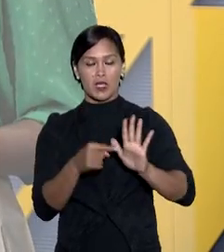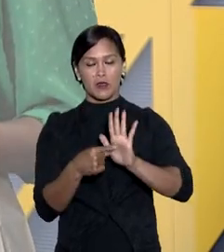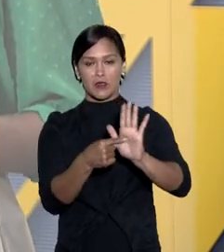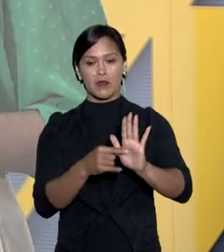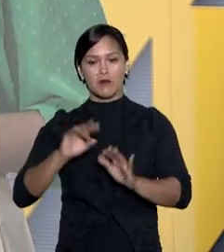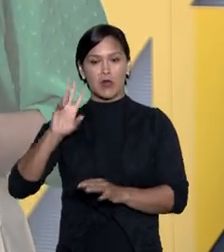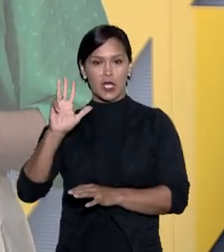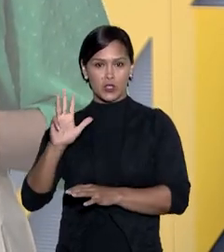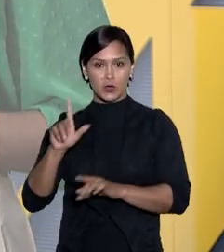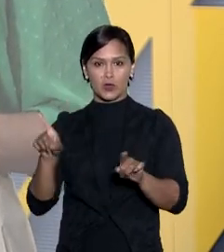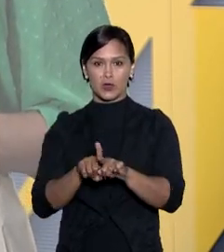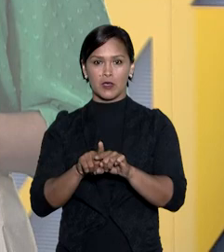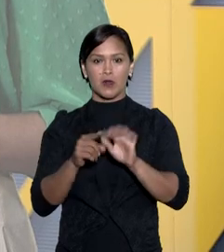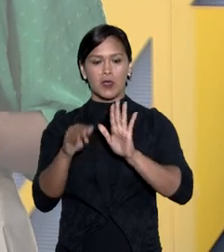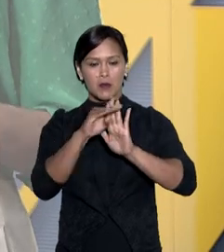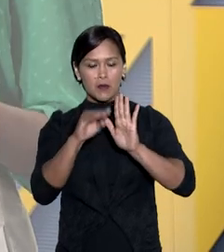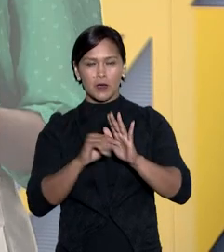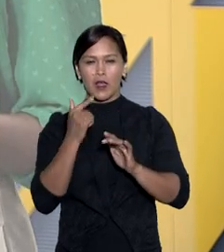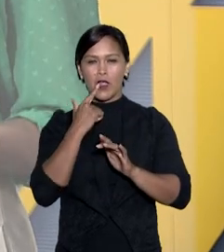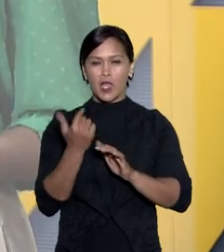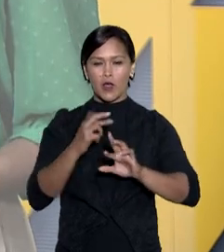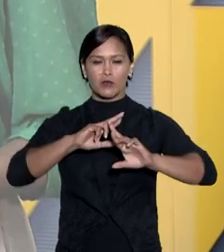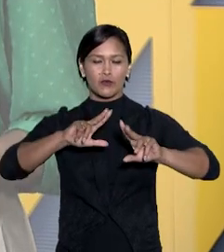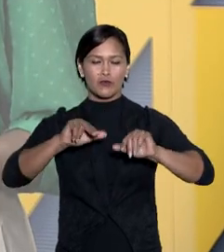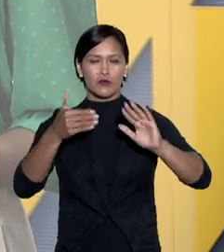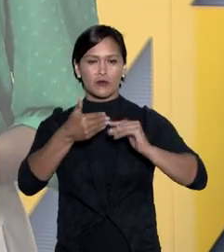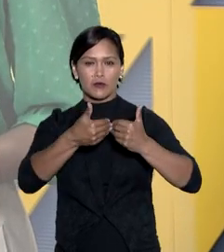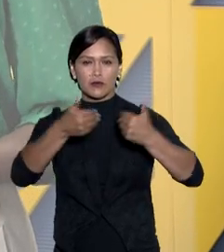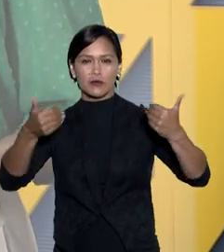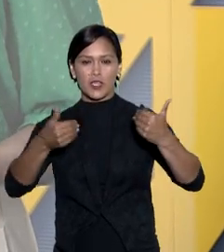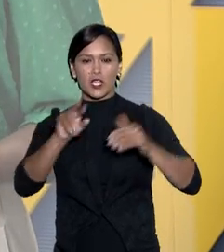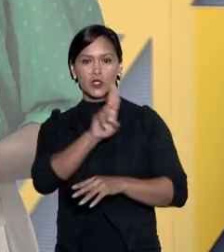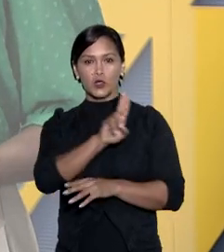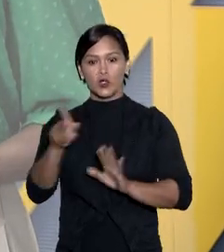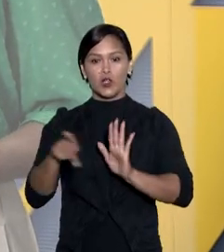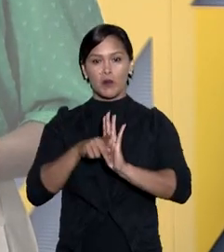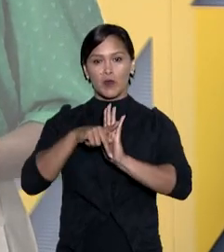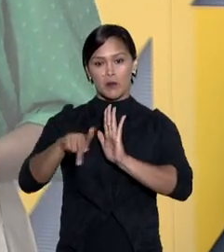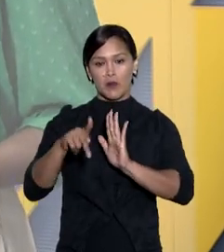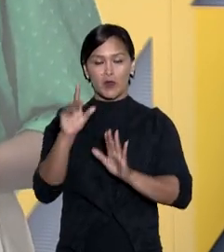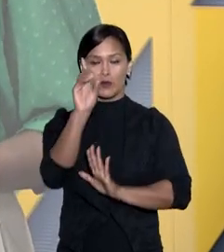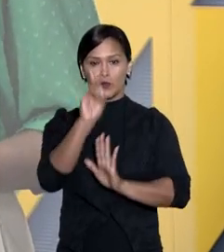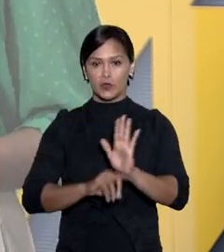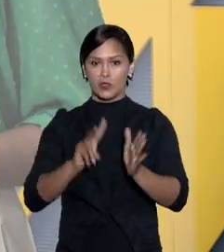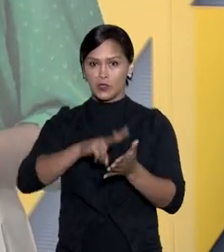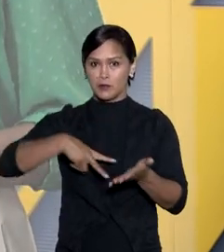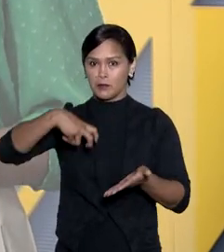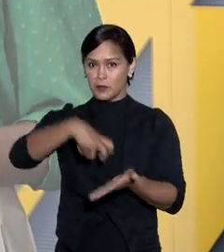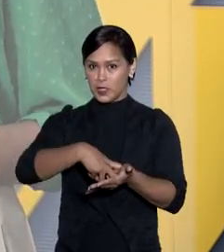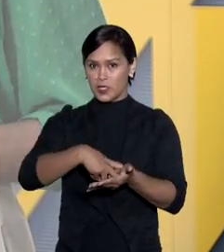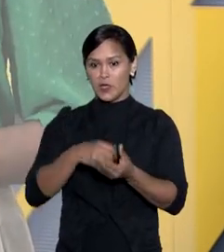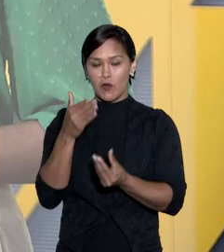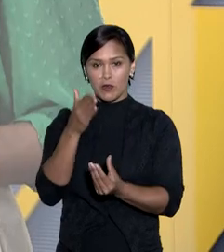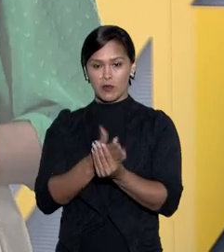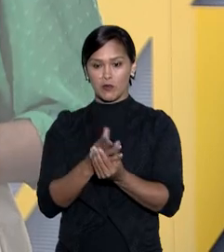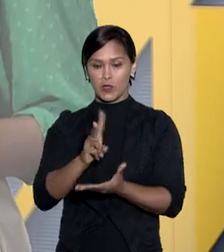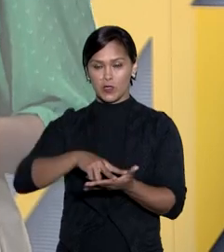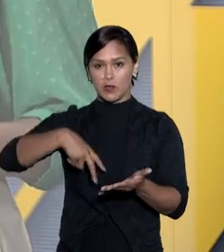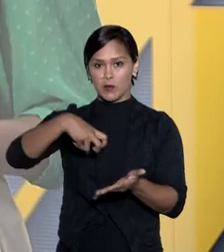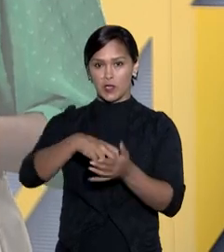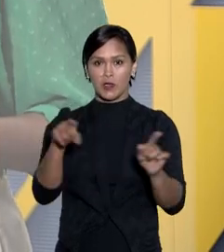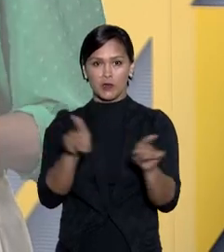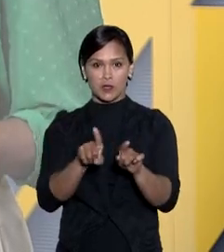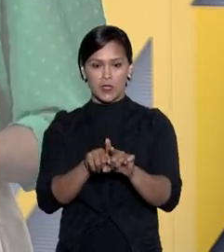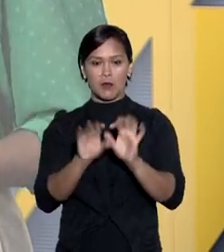de Lula, além de empregar linguagem que se afasta da nomenclatura típica do direito penal e processual penal